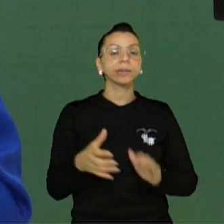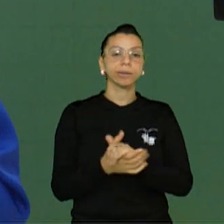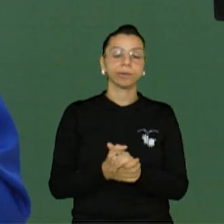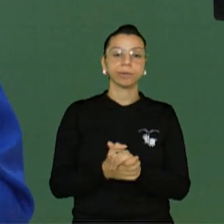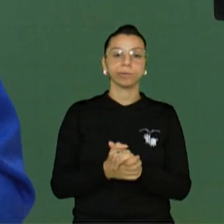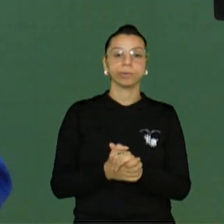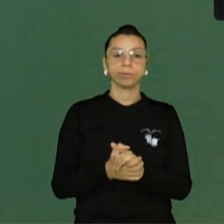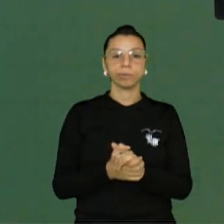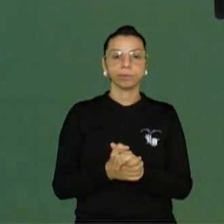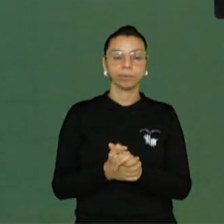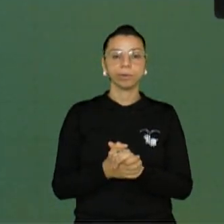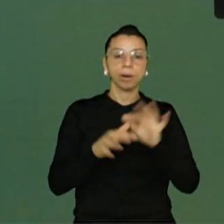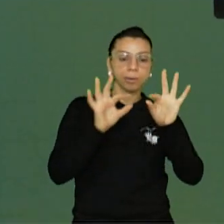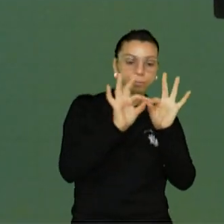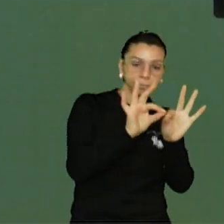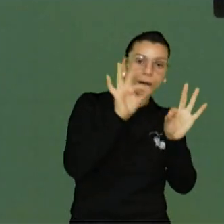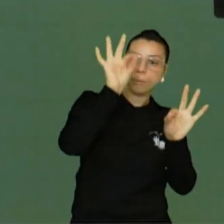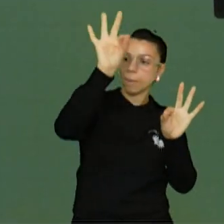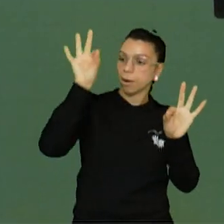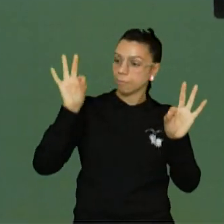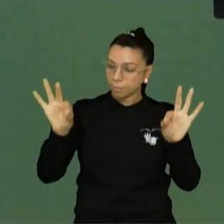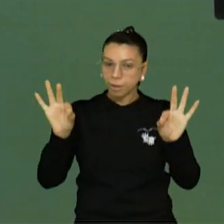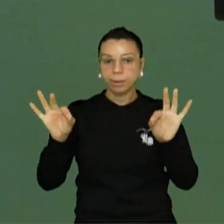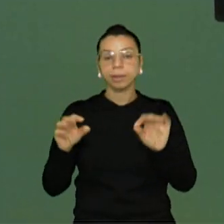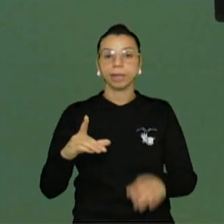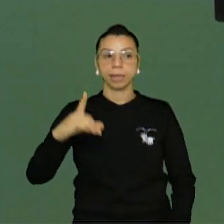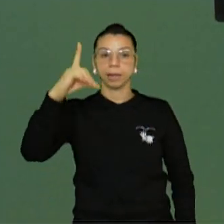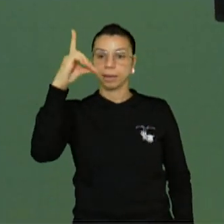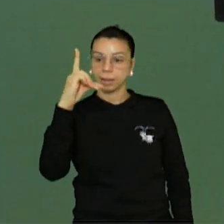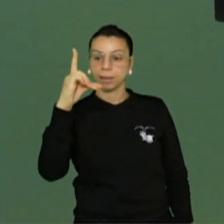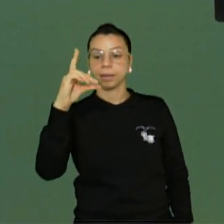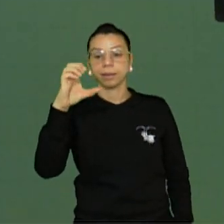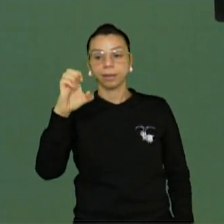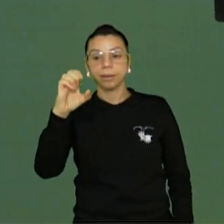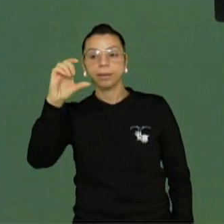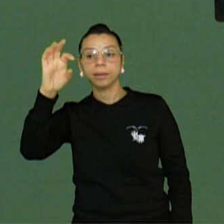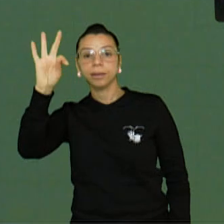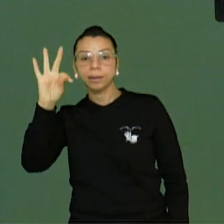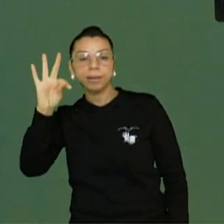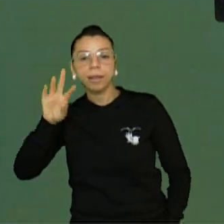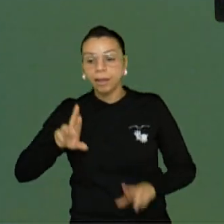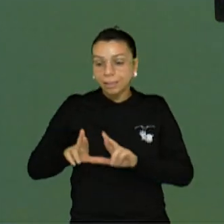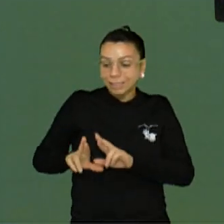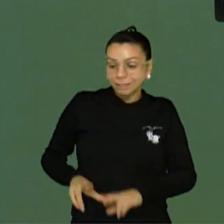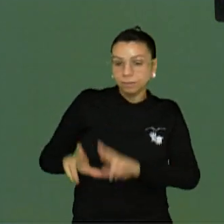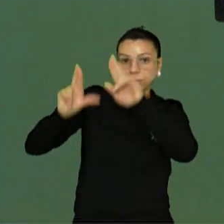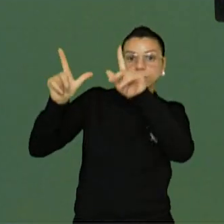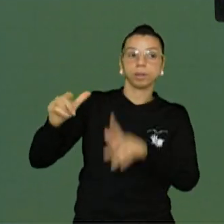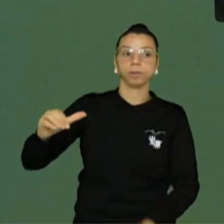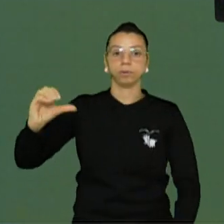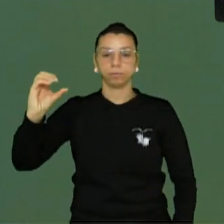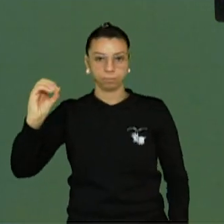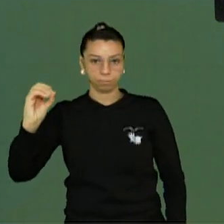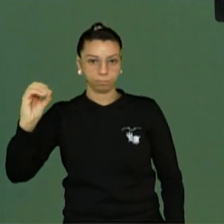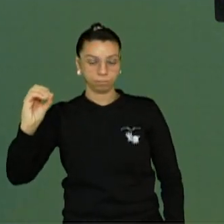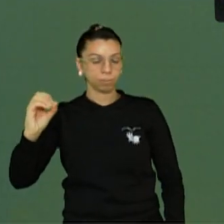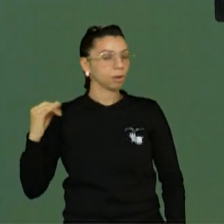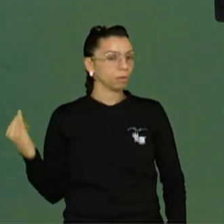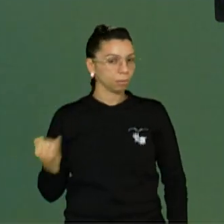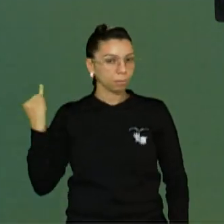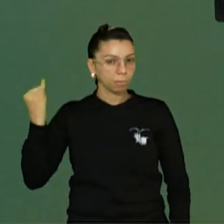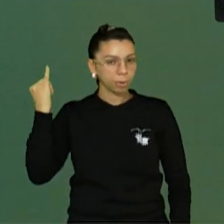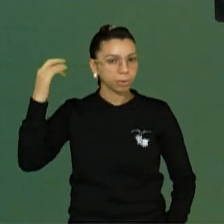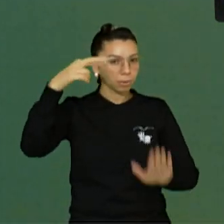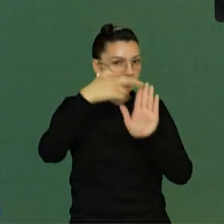estão alinhados? Determinante diferente de 0. Então, eu acho que é bem importante essa aplicação